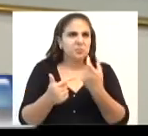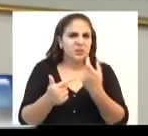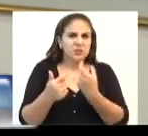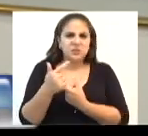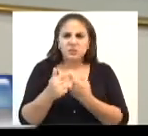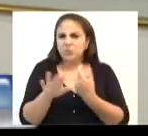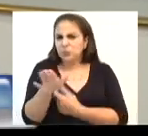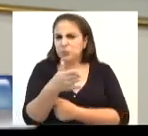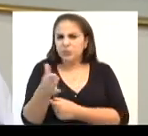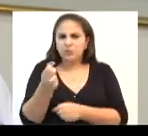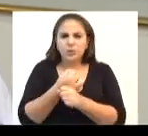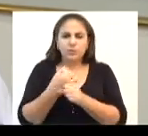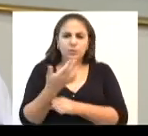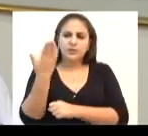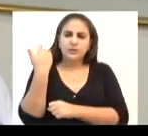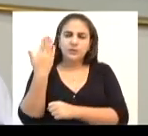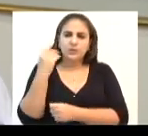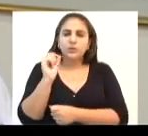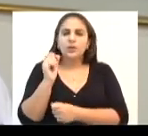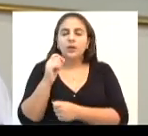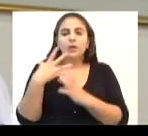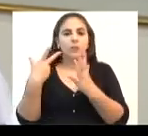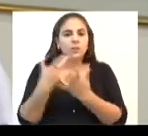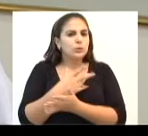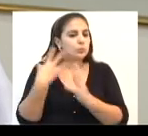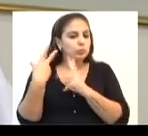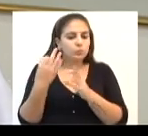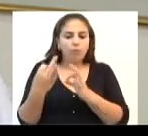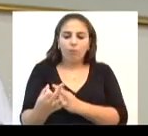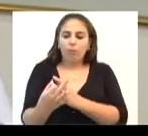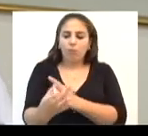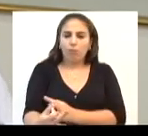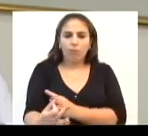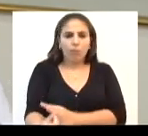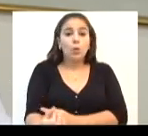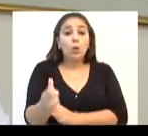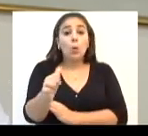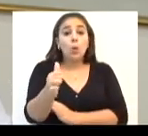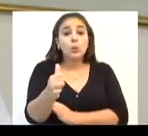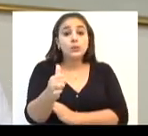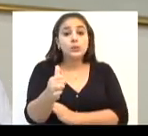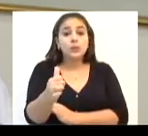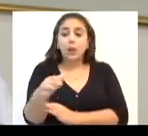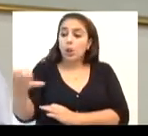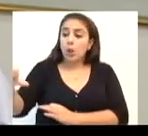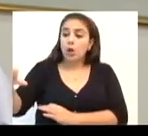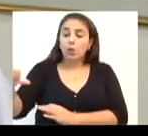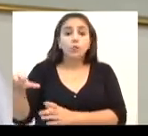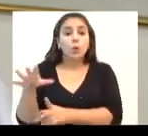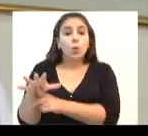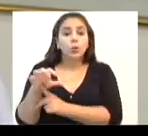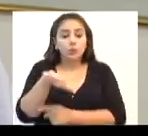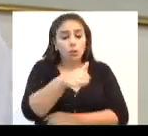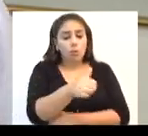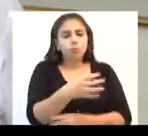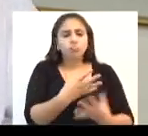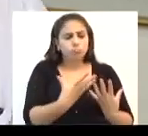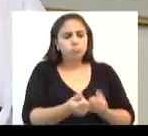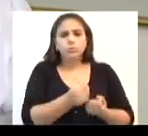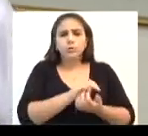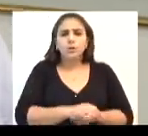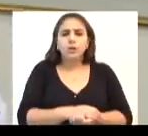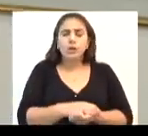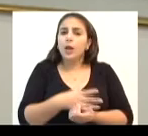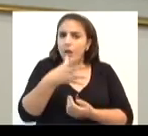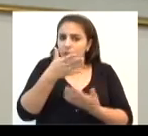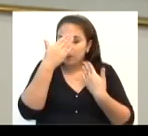passado e deu tudo certo. Passou aqui, deu 11-9. Agradeço aos colegas vereadores que